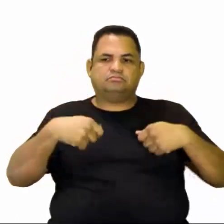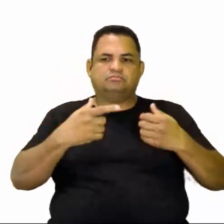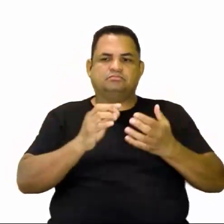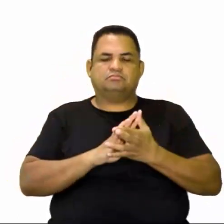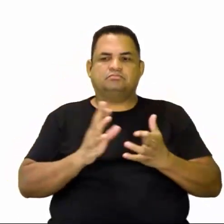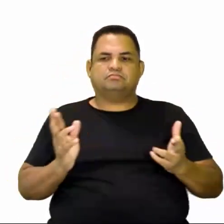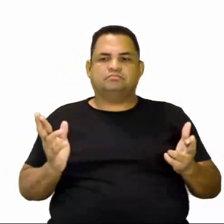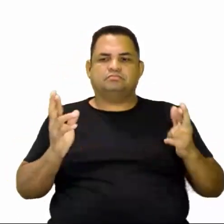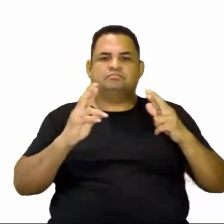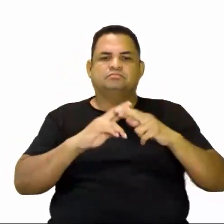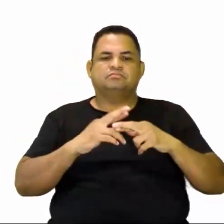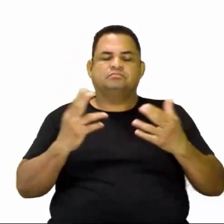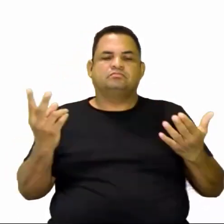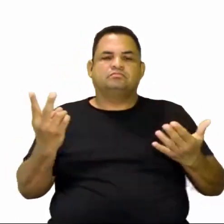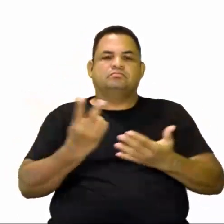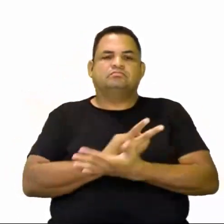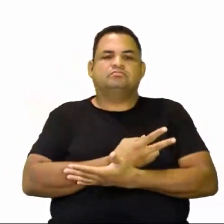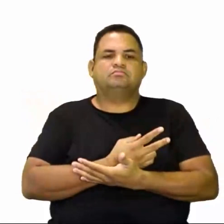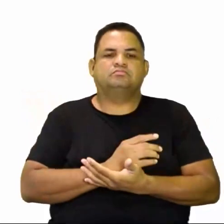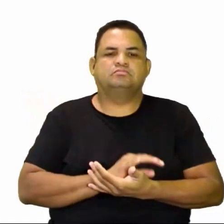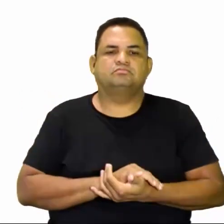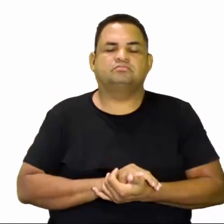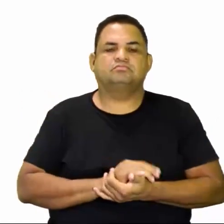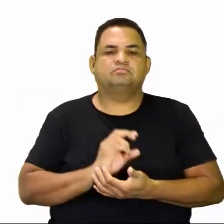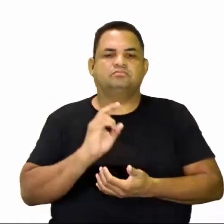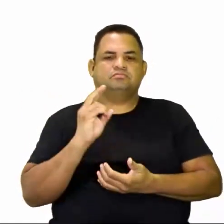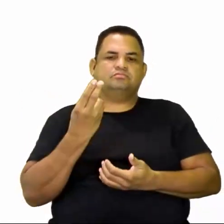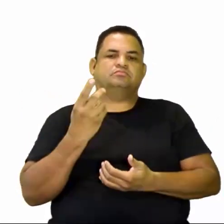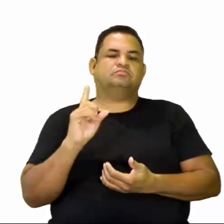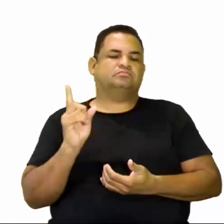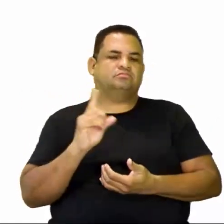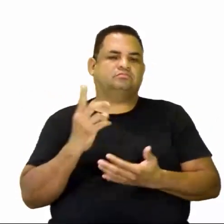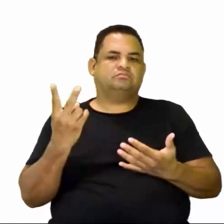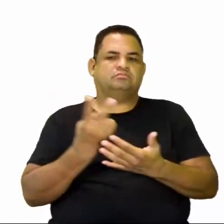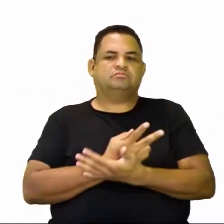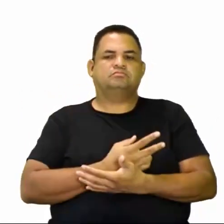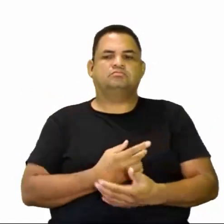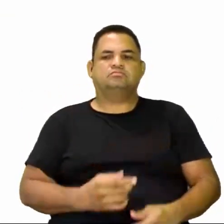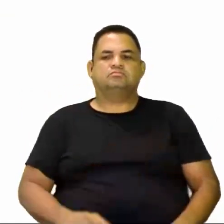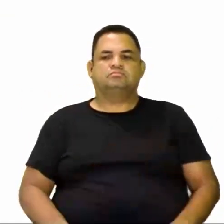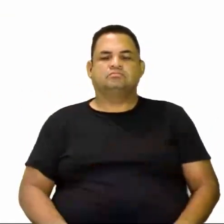uma reação acontecer ou não acontecer.